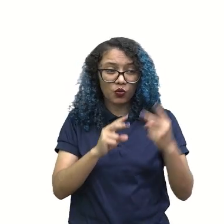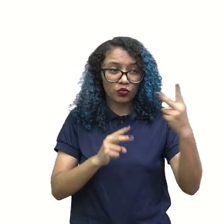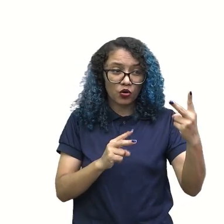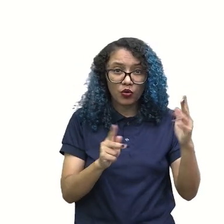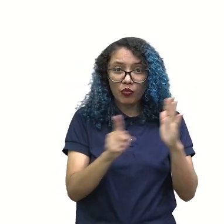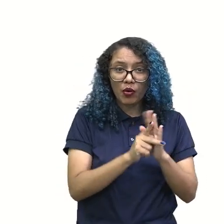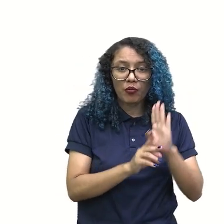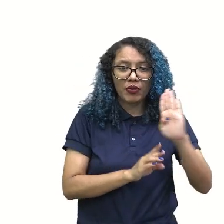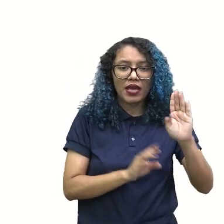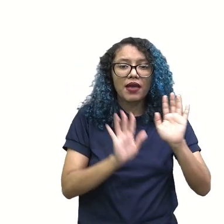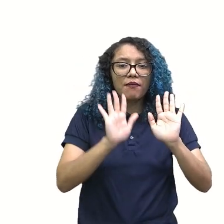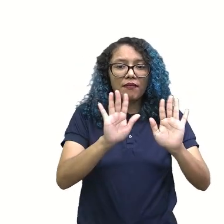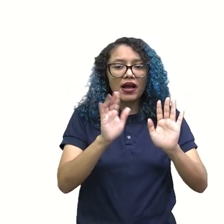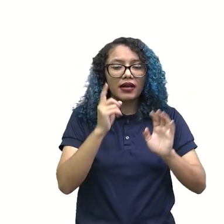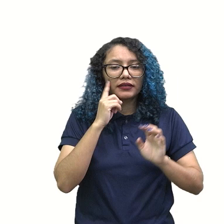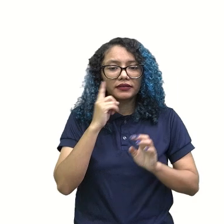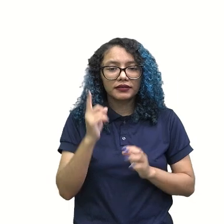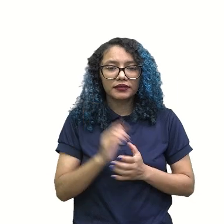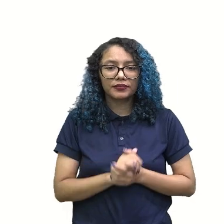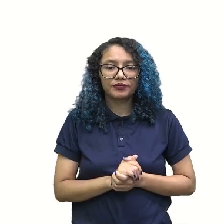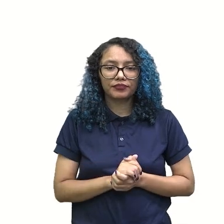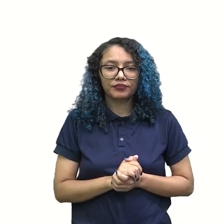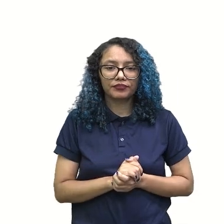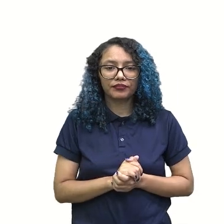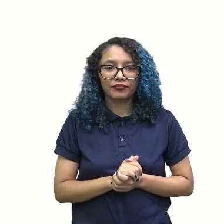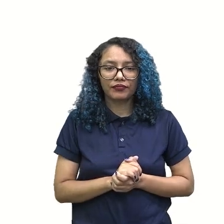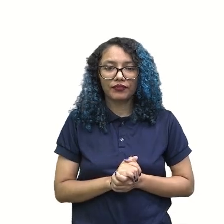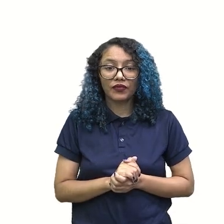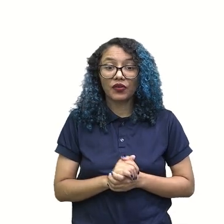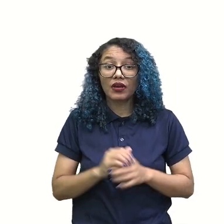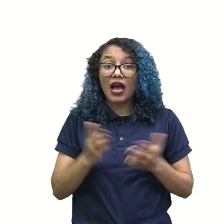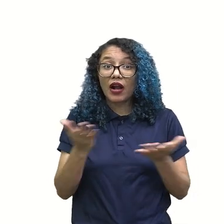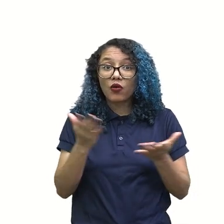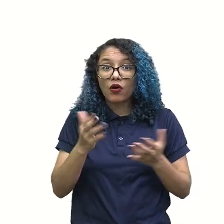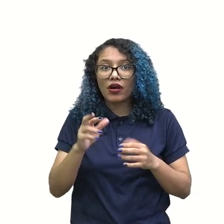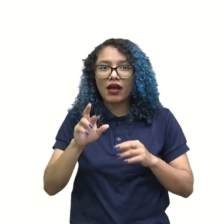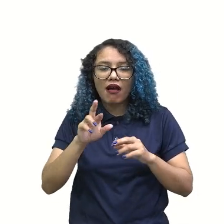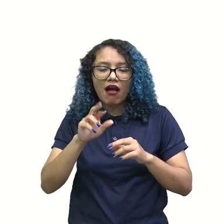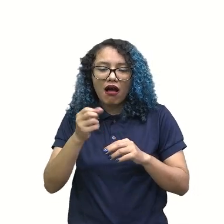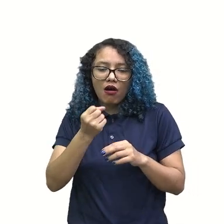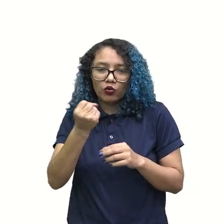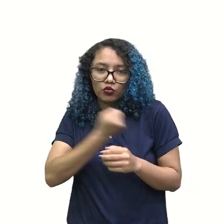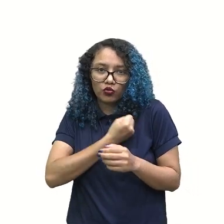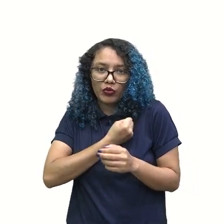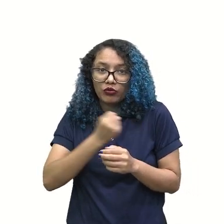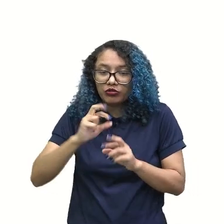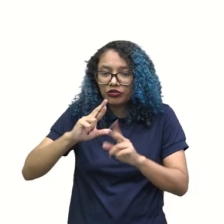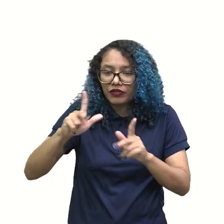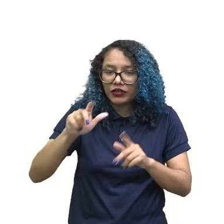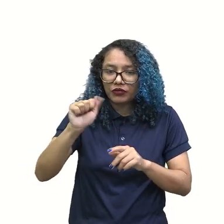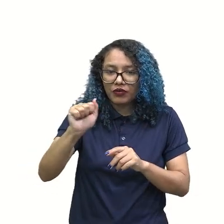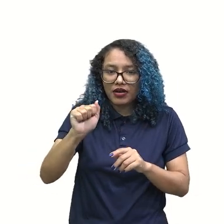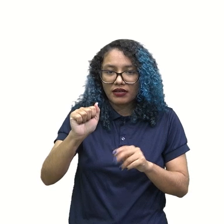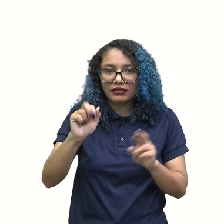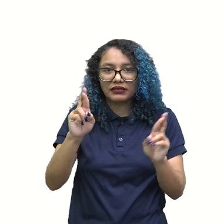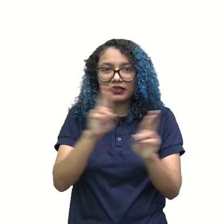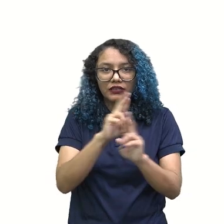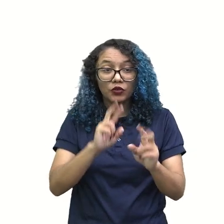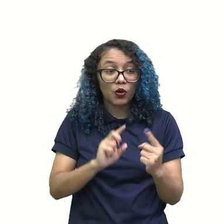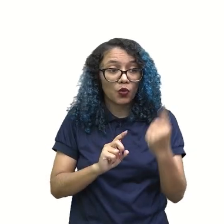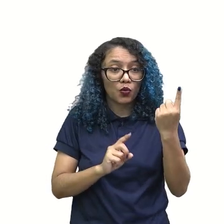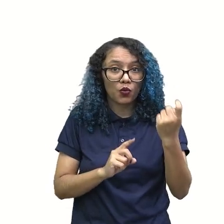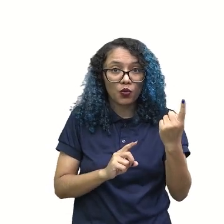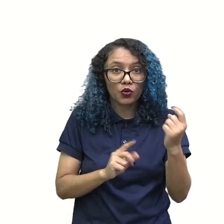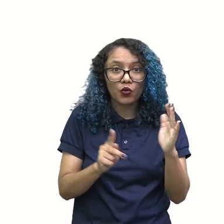nós temos que elementos diferentes no A estão se relacionando com 1. Ou